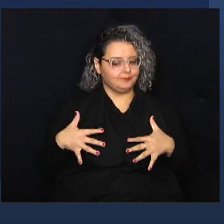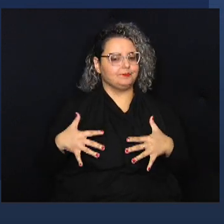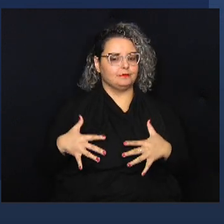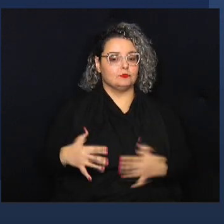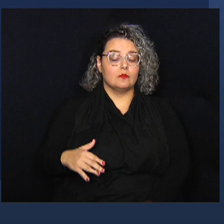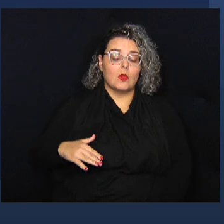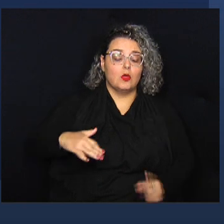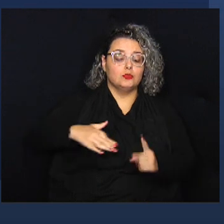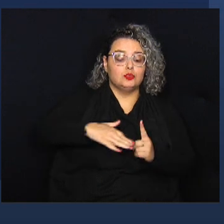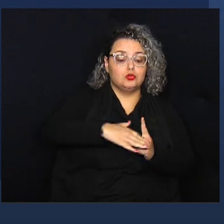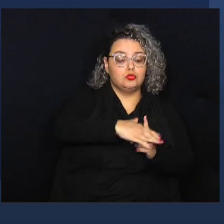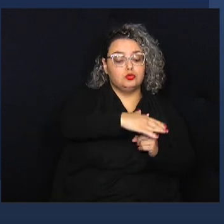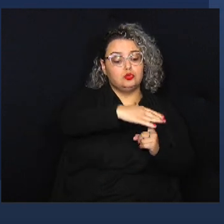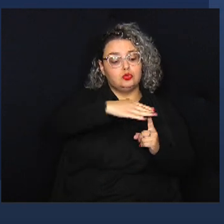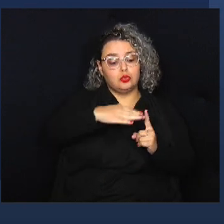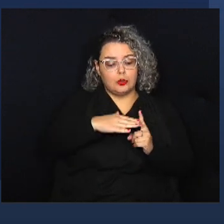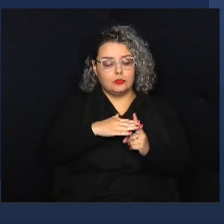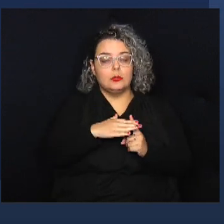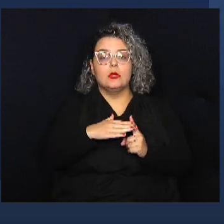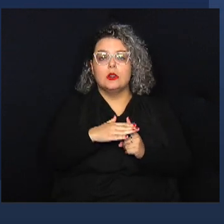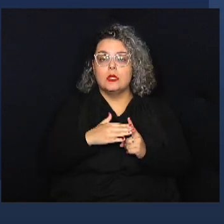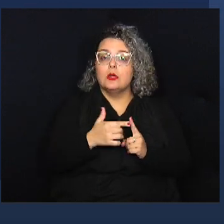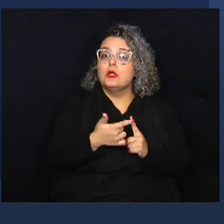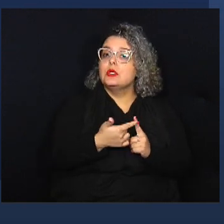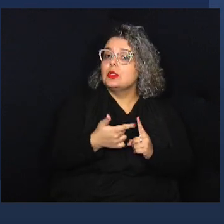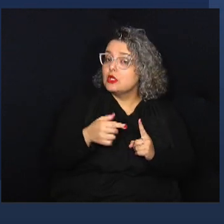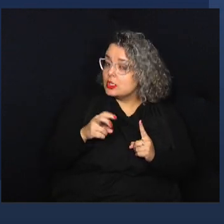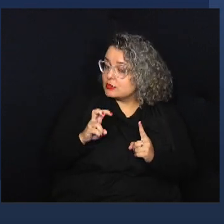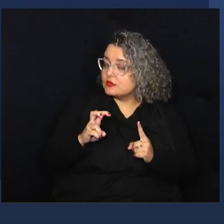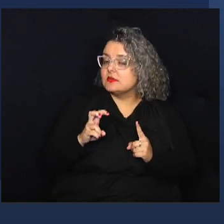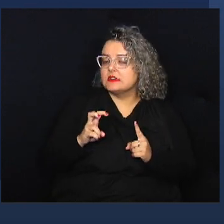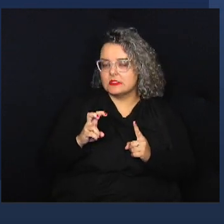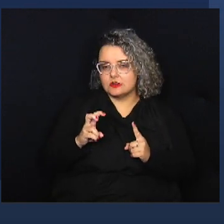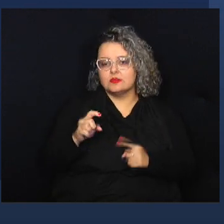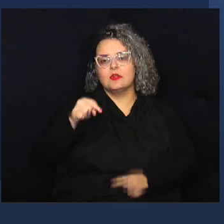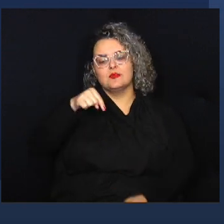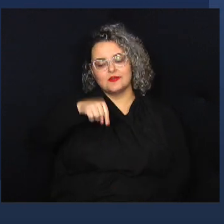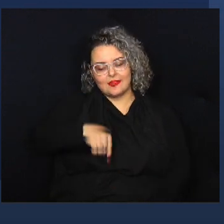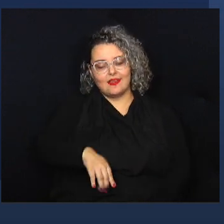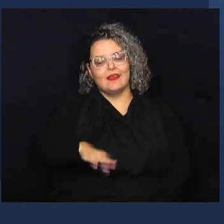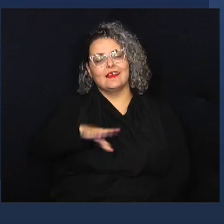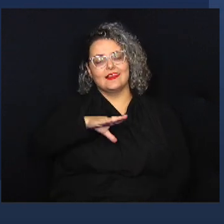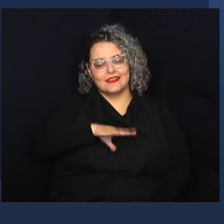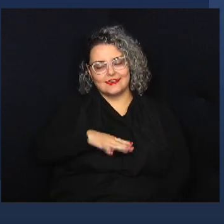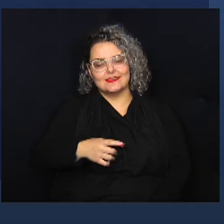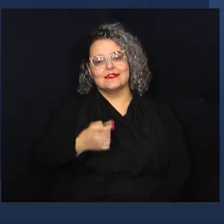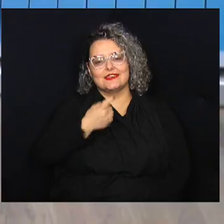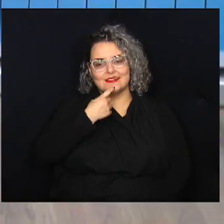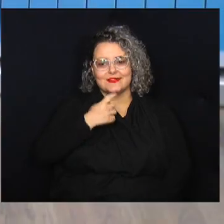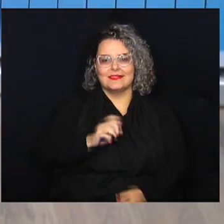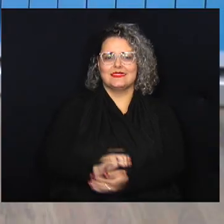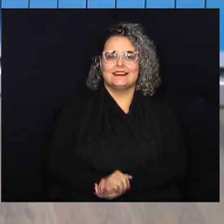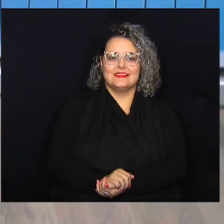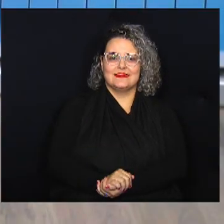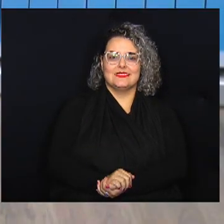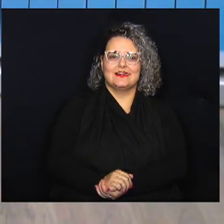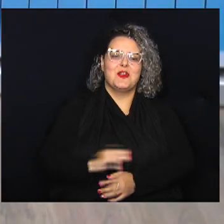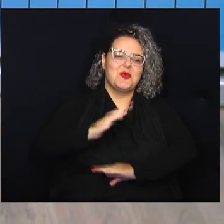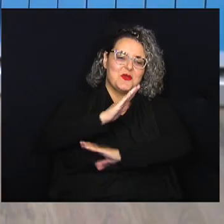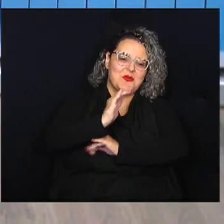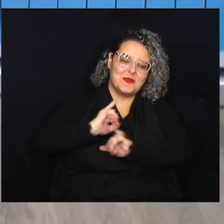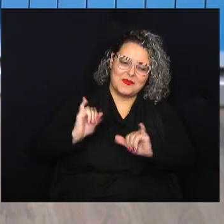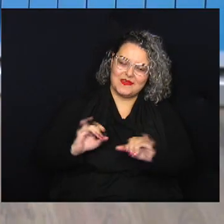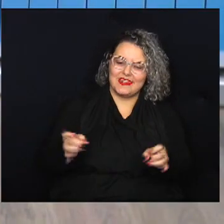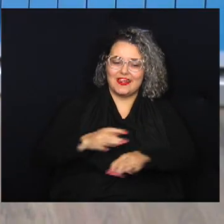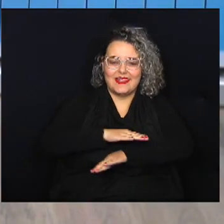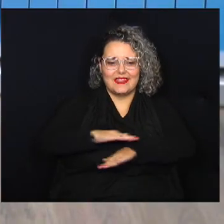ao longo do dia essa temperatura sobe, podendo chegar aos 25 graus aqui em Campinas. O Câmara Notícia